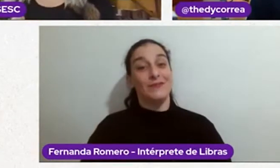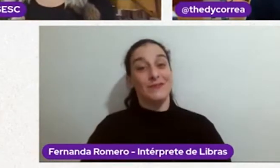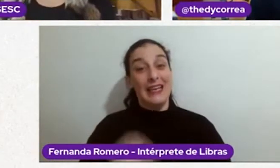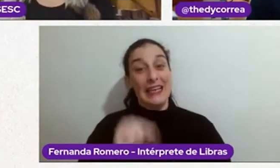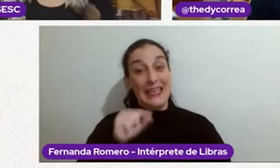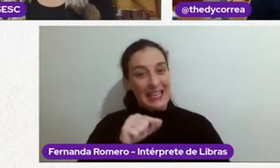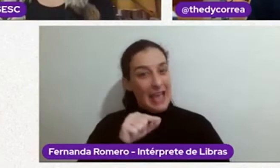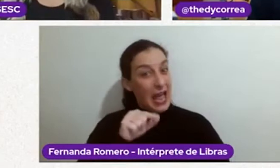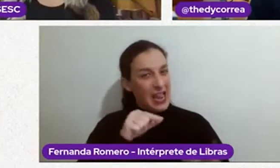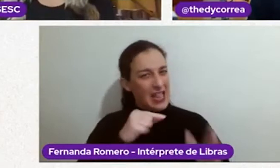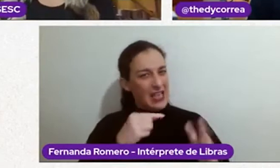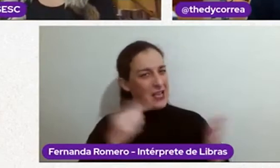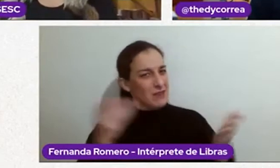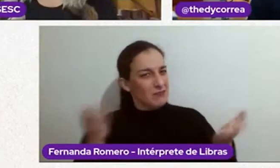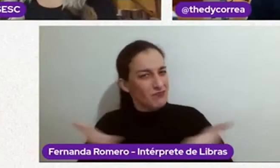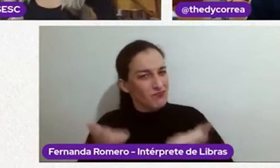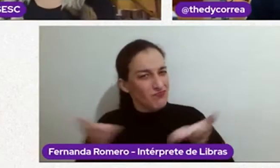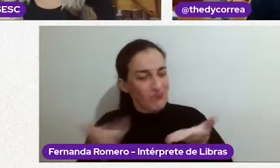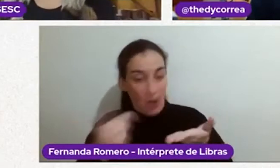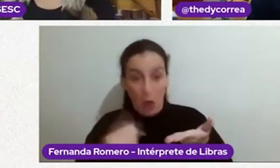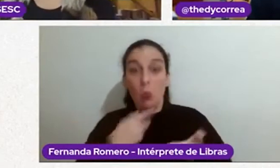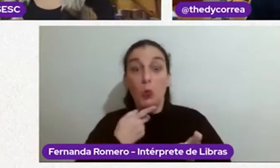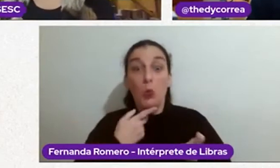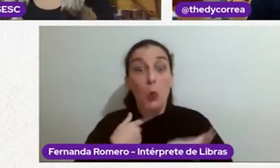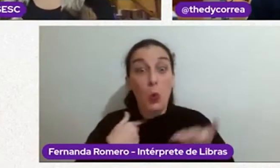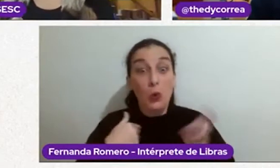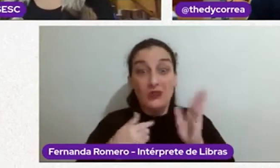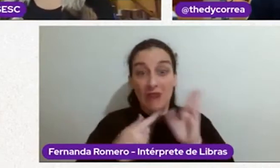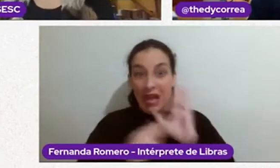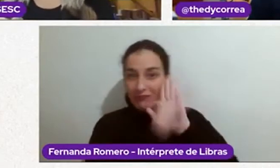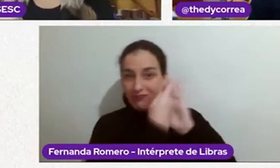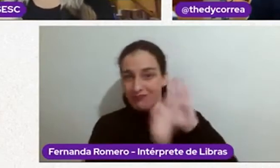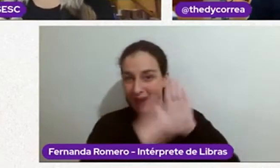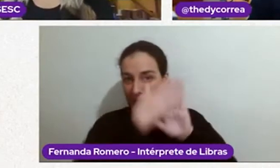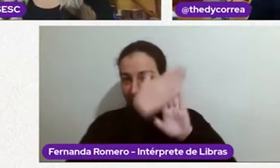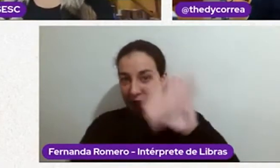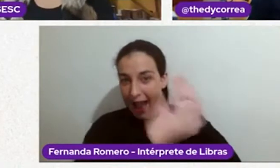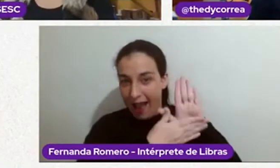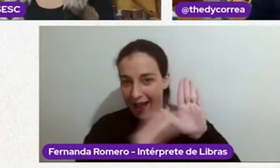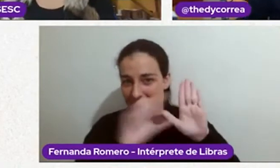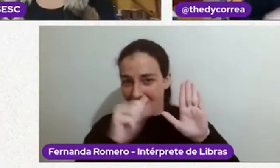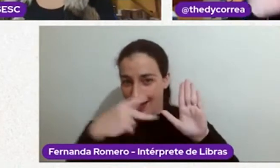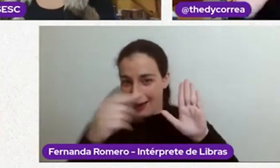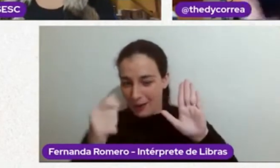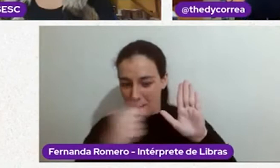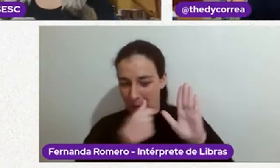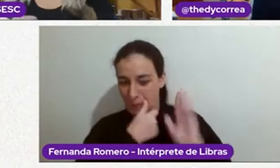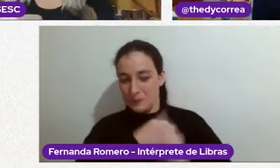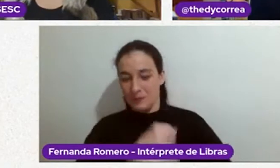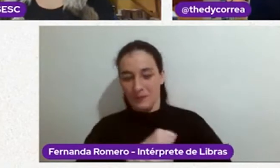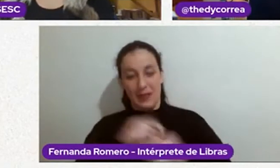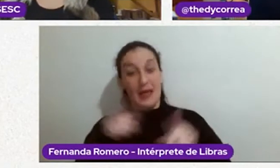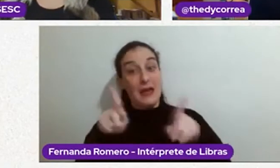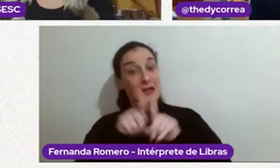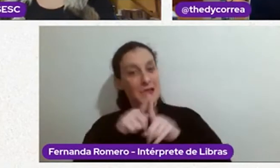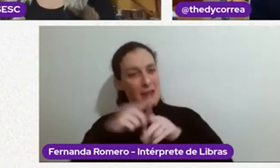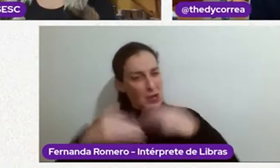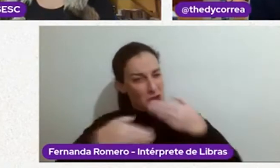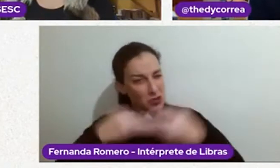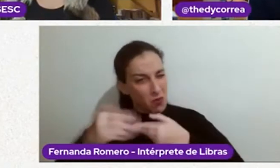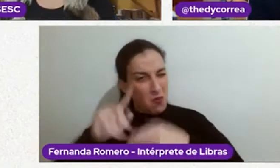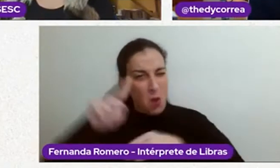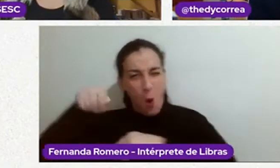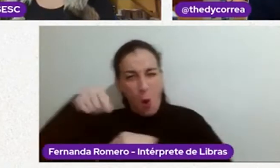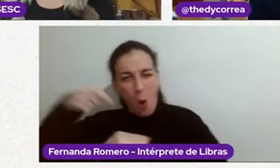se inspirou, achei essa capa incrível quando ele me mostrou. E com ele eu também desenvolvi outros